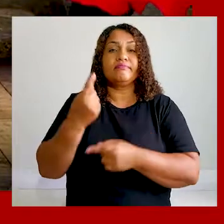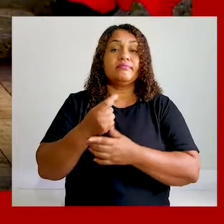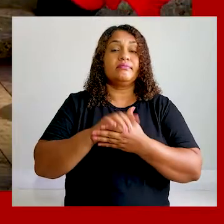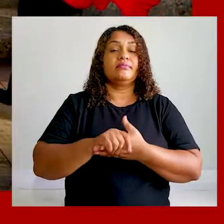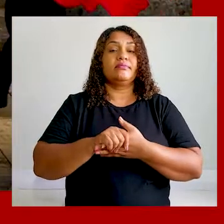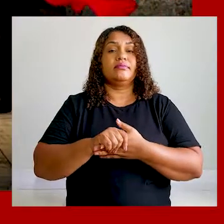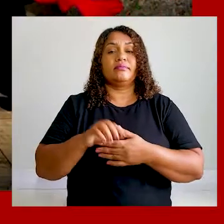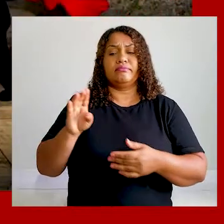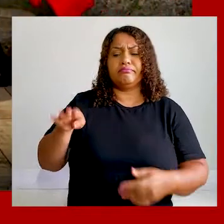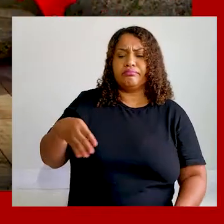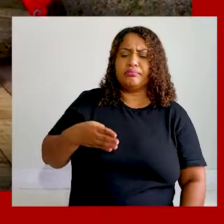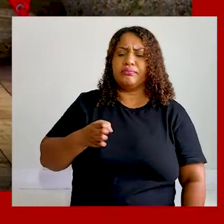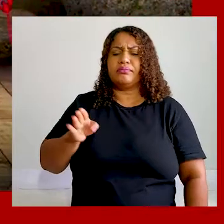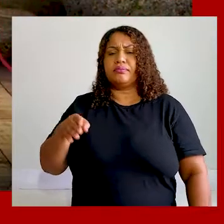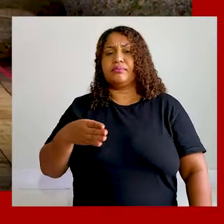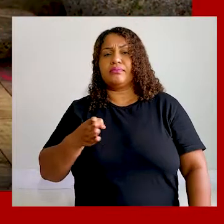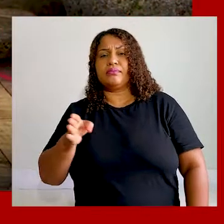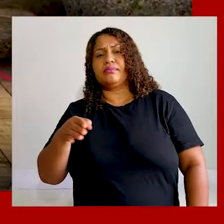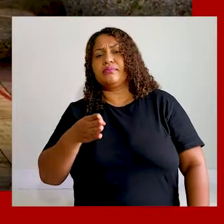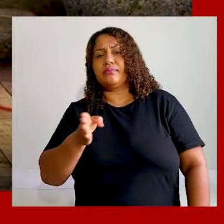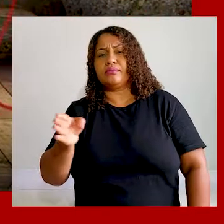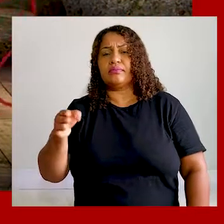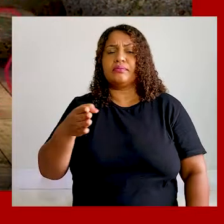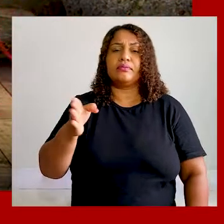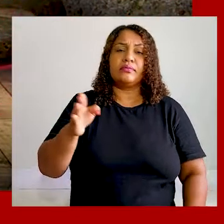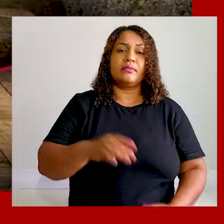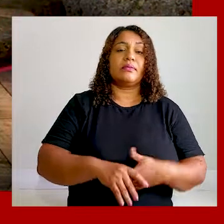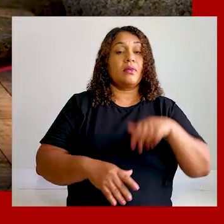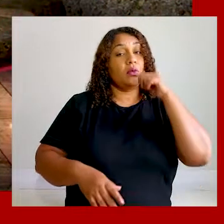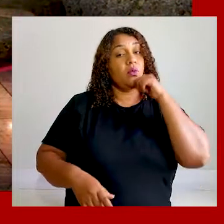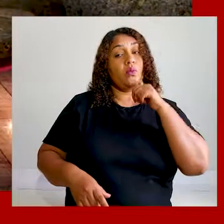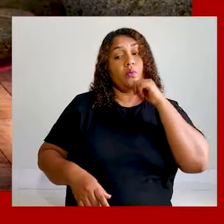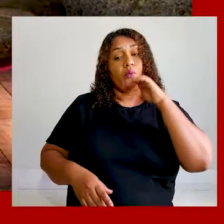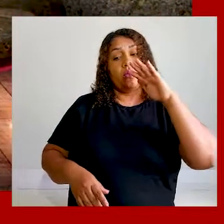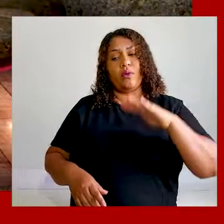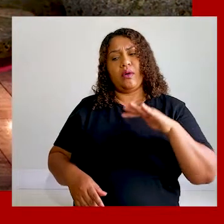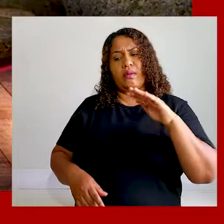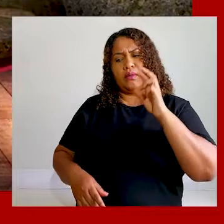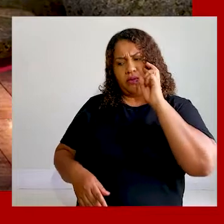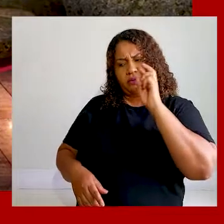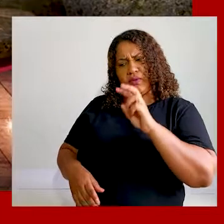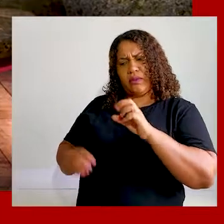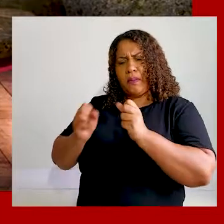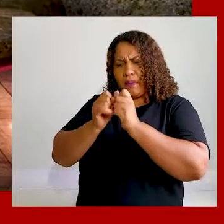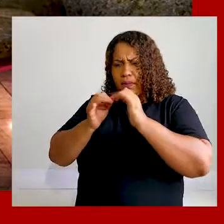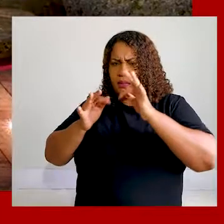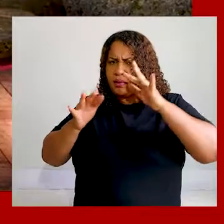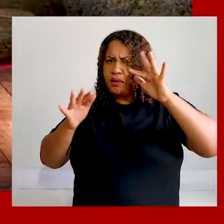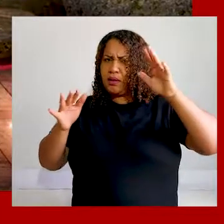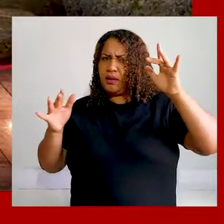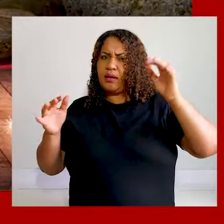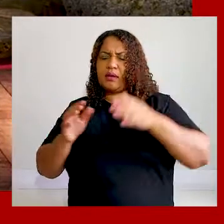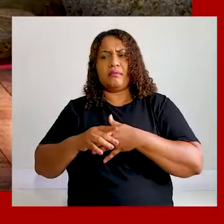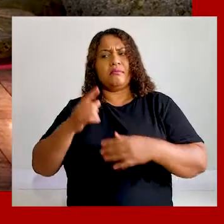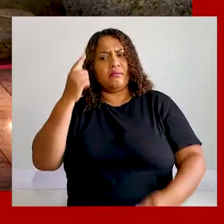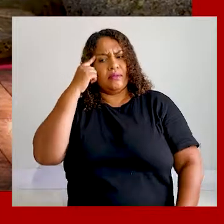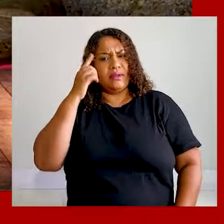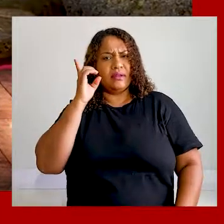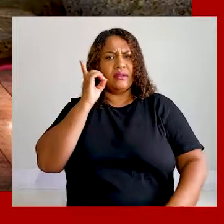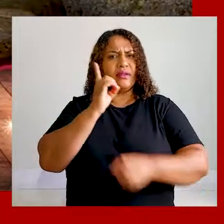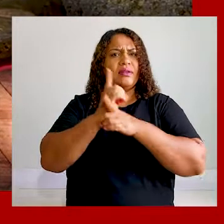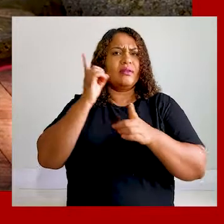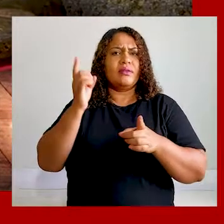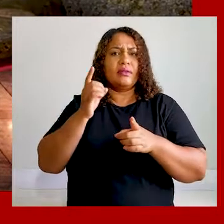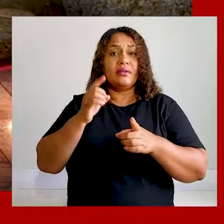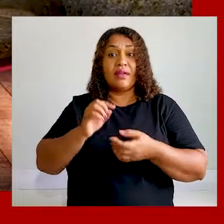Adiante, cruzando um leito quase rouco, uma menina viu um brilho da margem e pensou